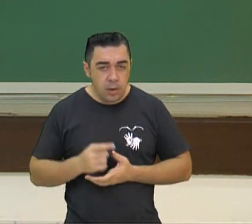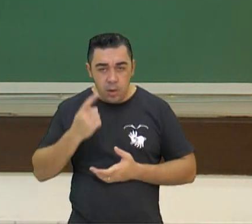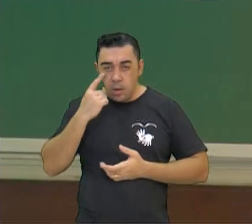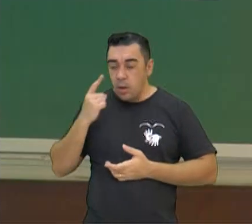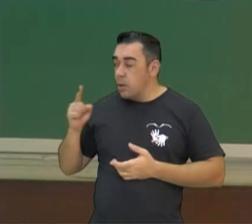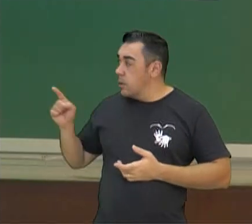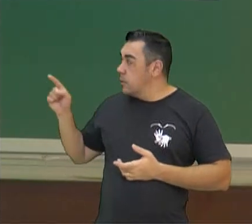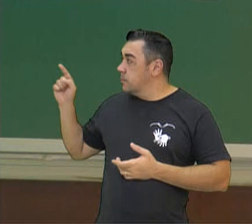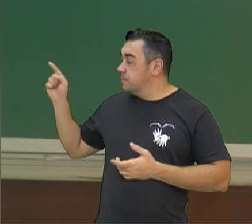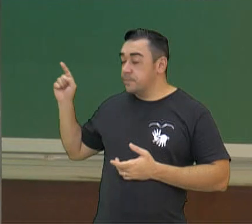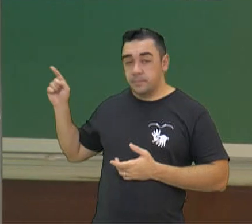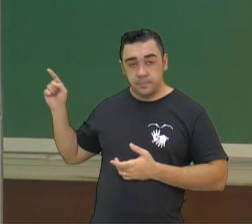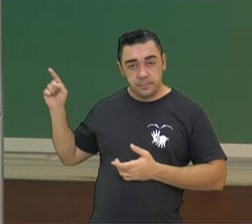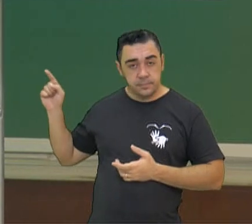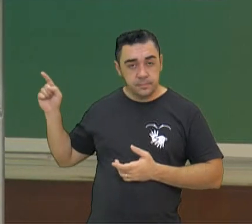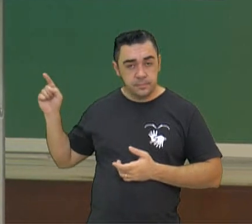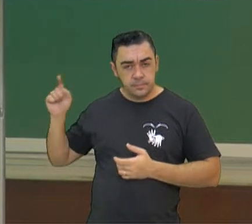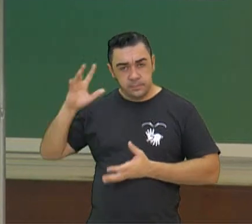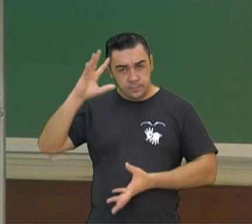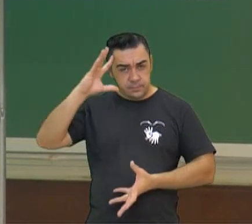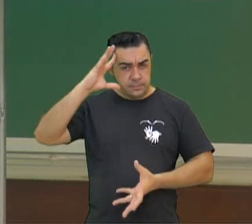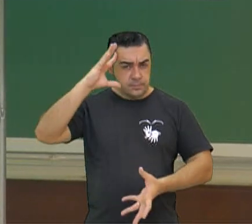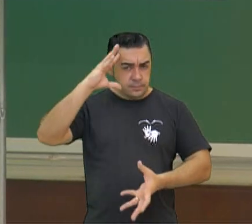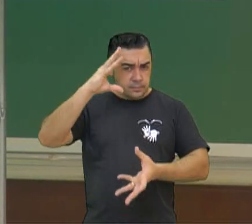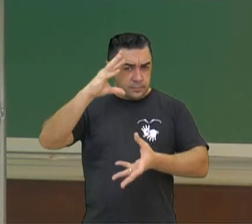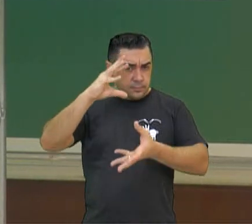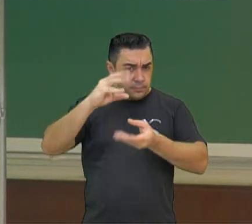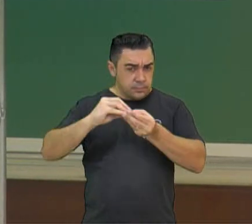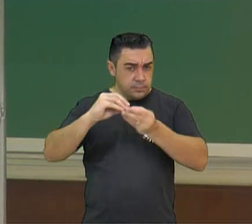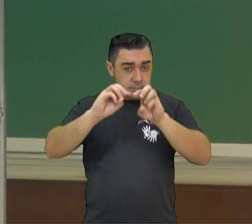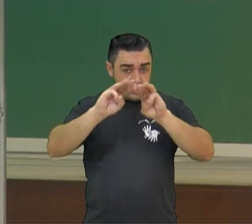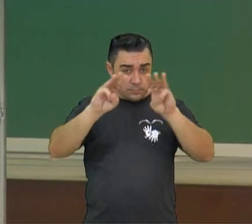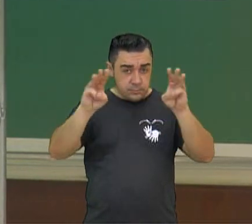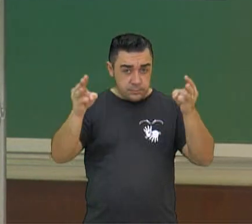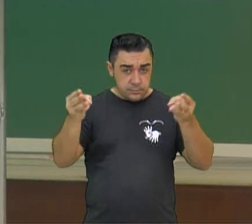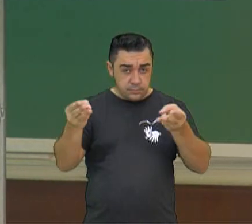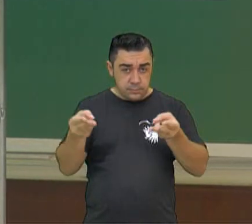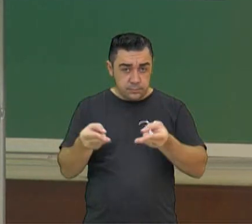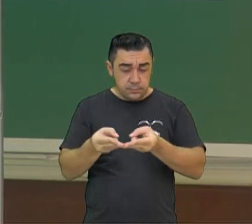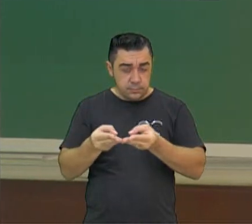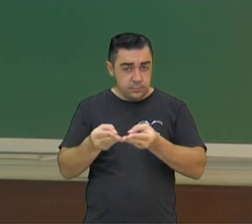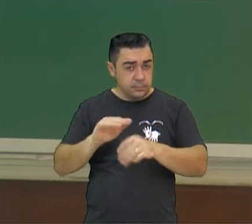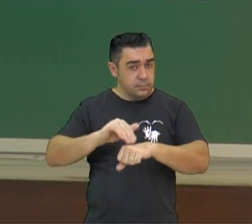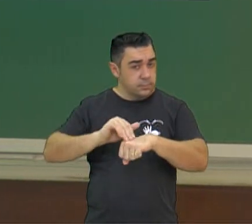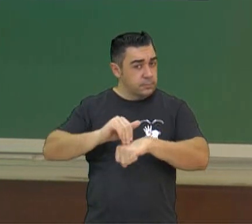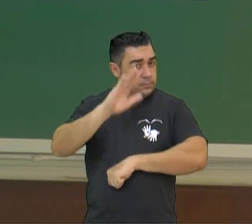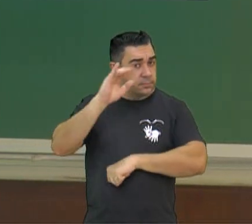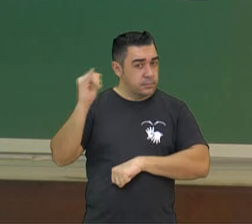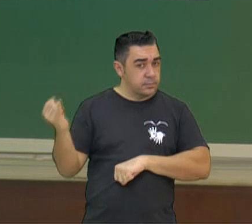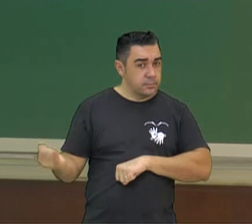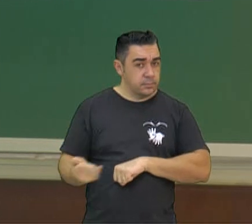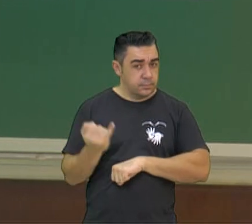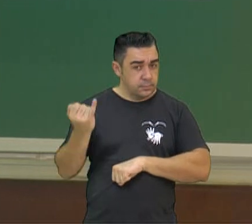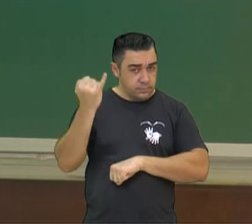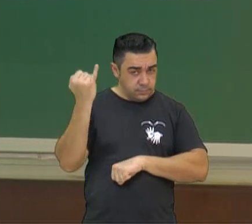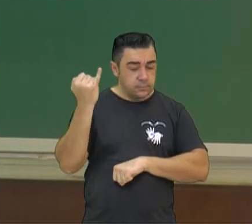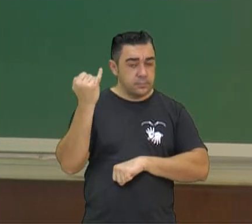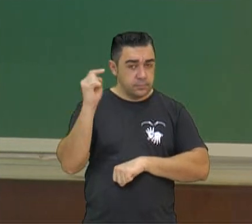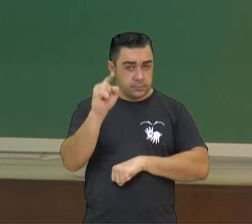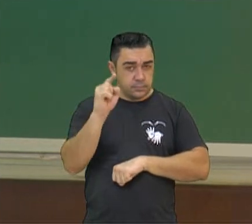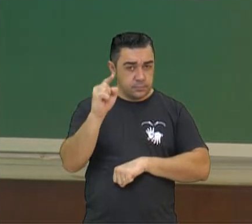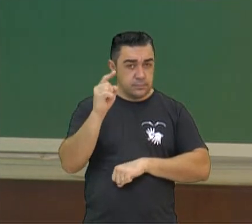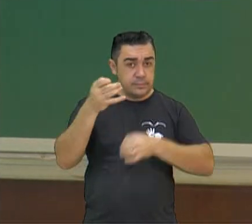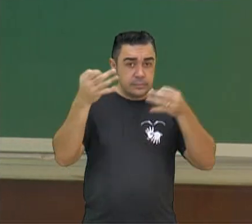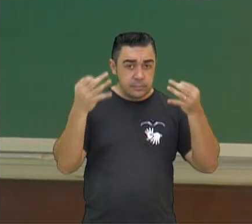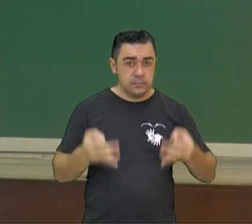a questão de toda esta interpretação. Veja, essa interpretação que talvez seja mais importante do que você acertar a resposta